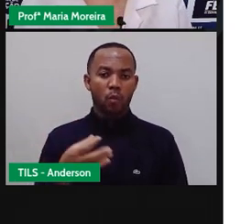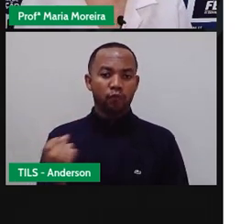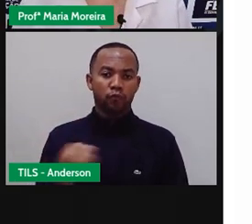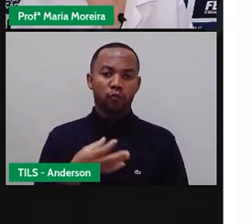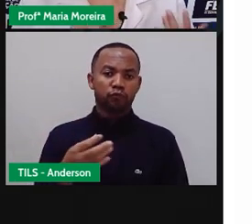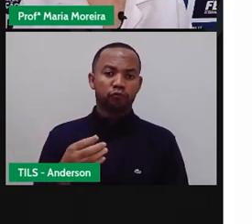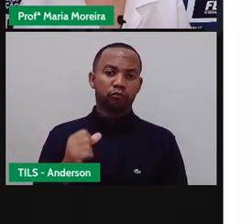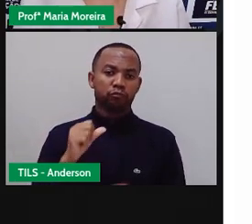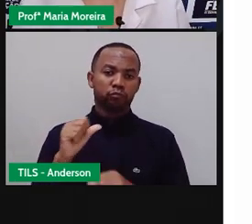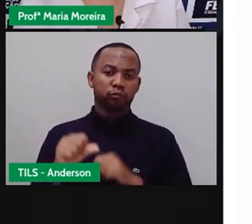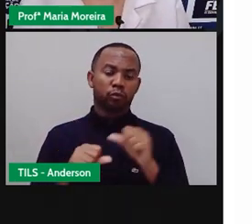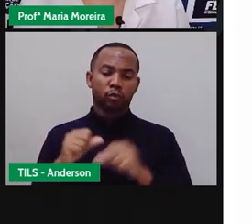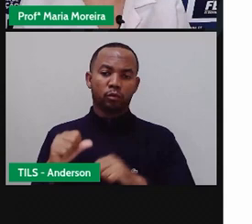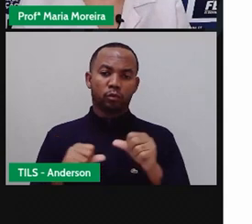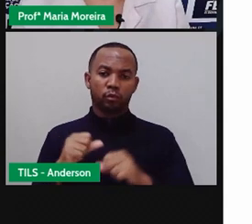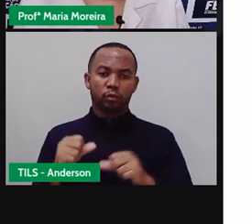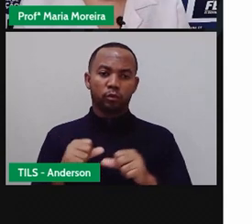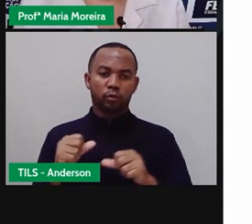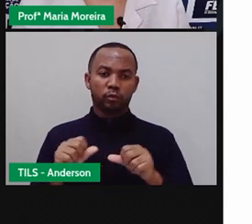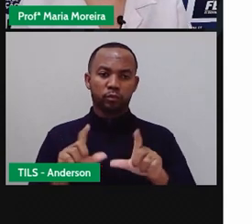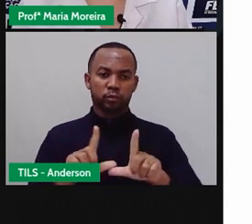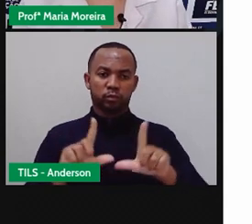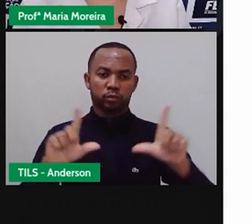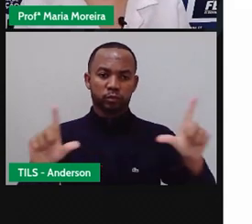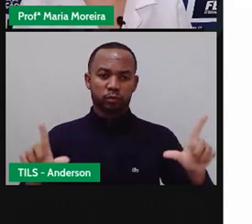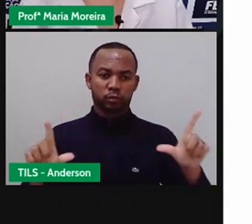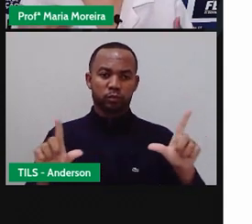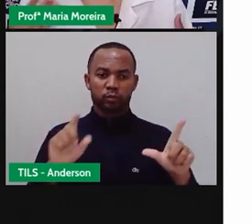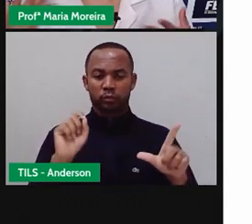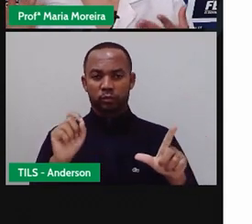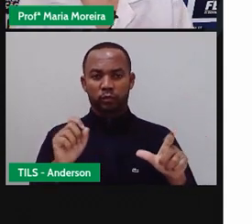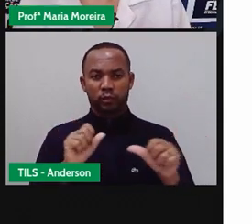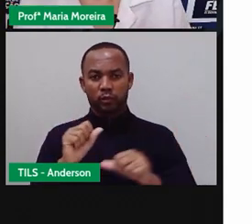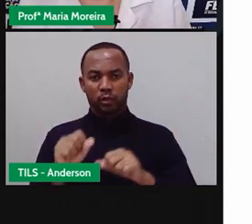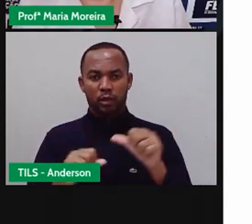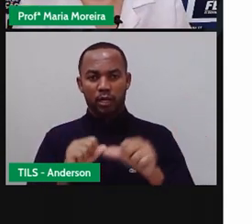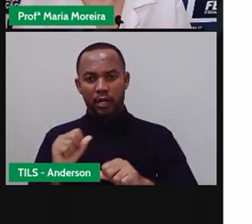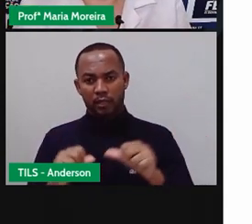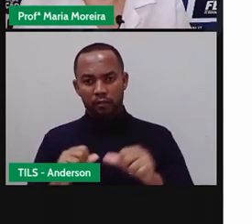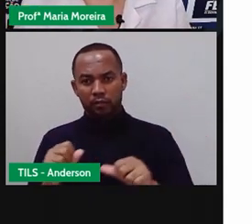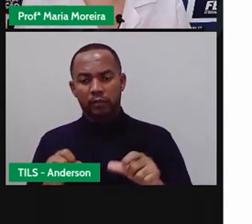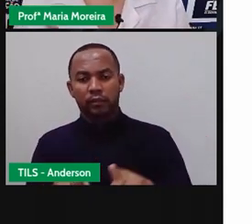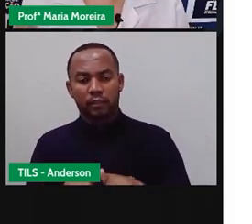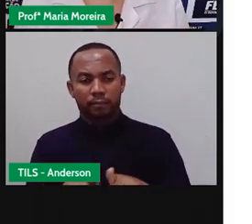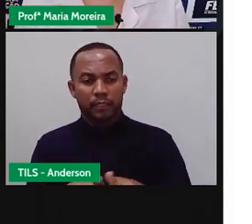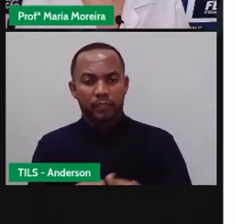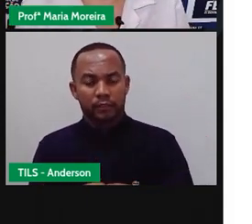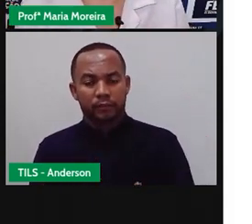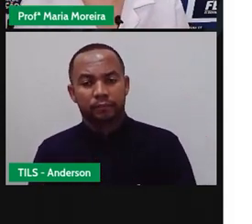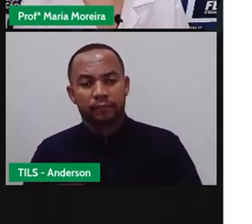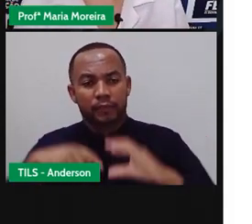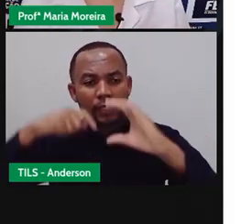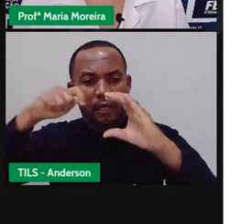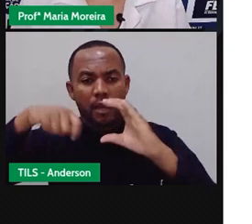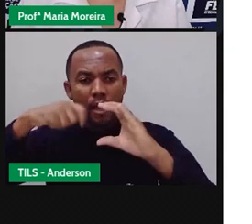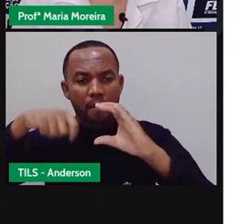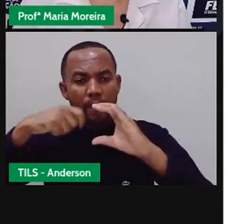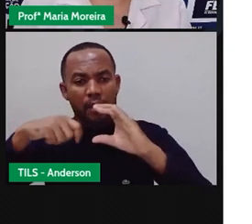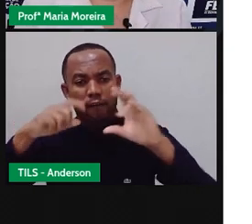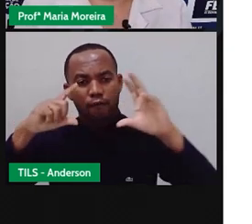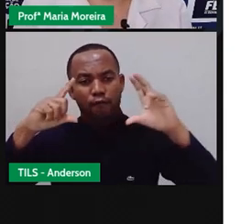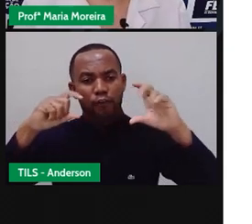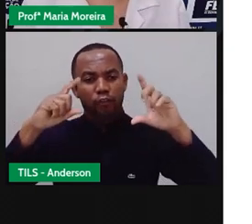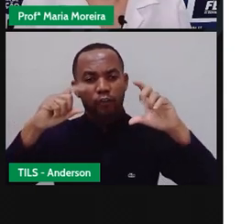CPU os televisores televisores que podem ser LCD em o AD também as câmeras fotográficas